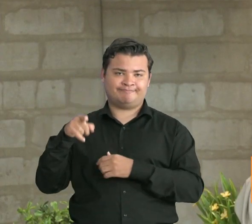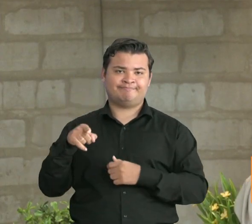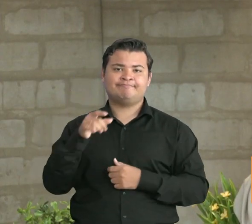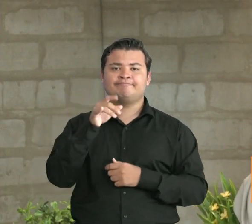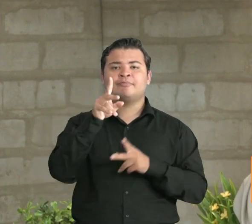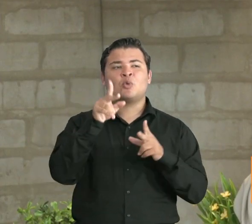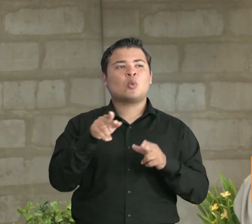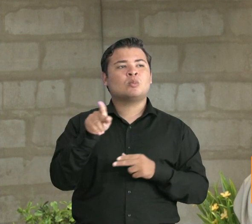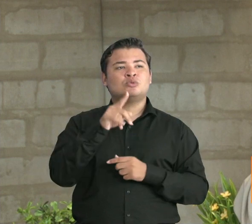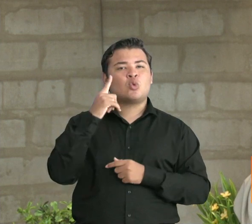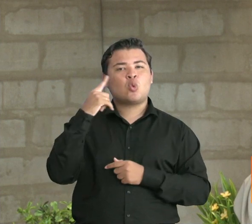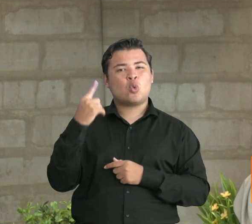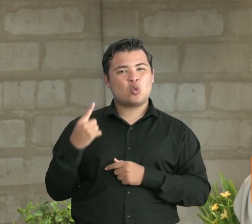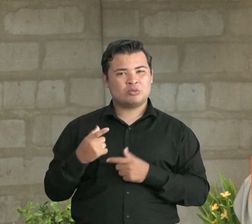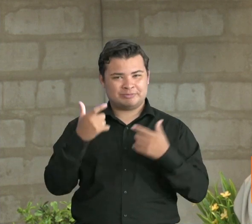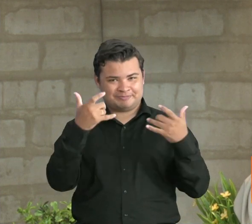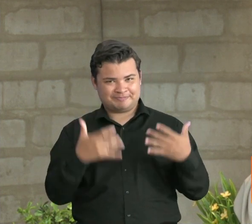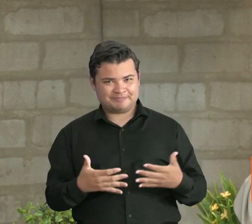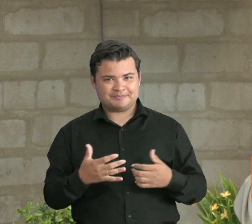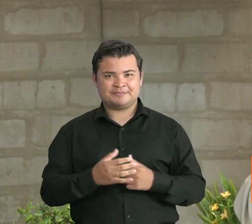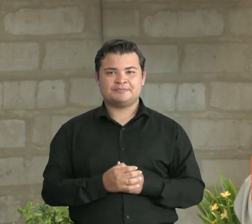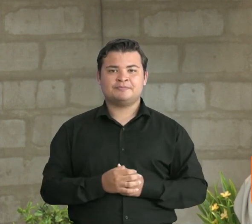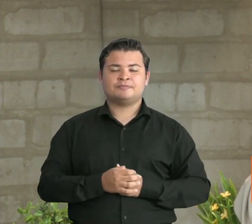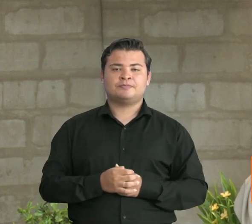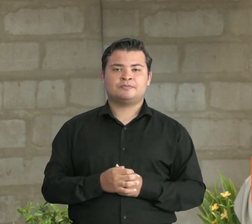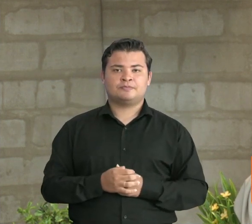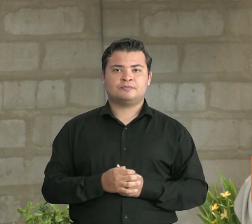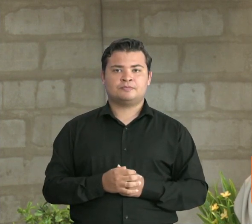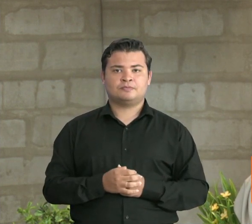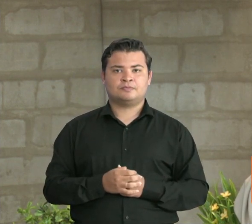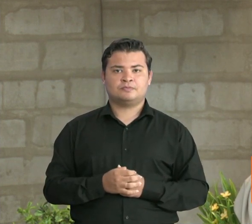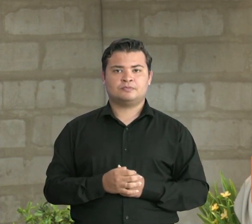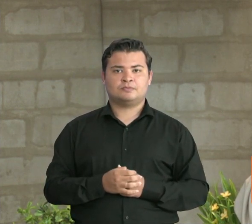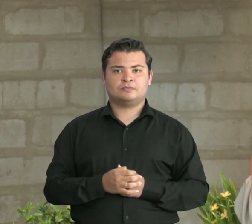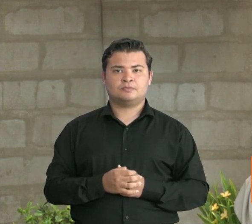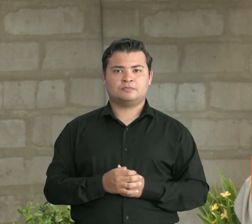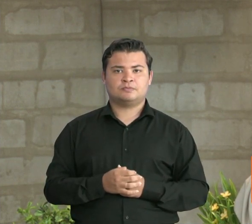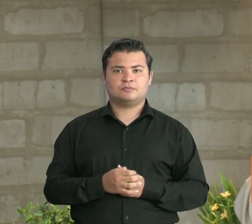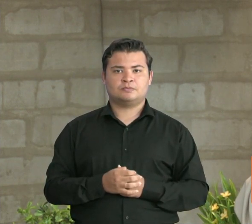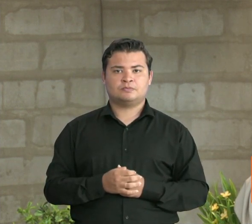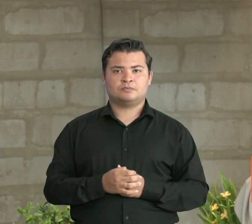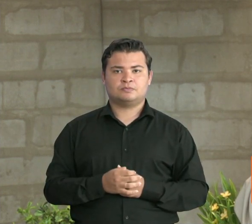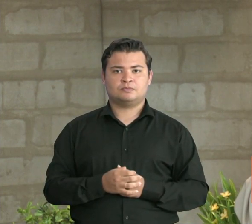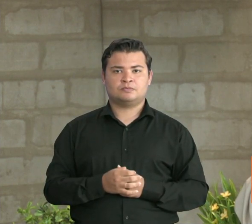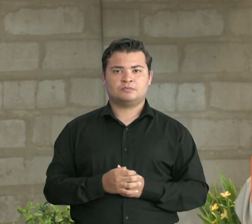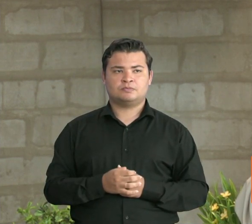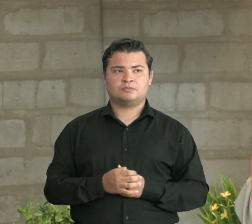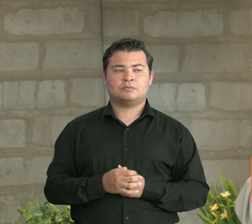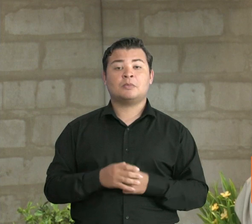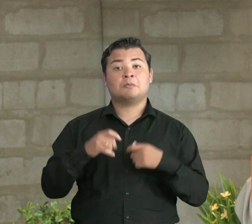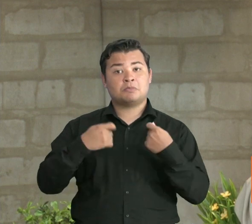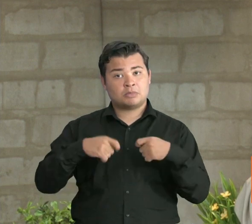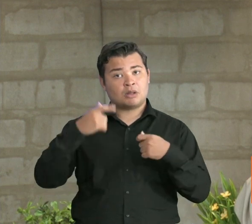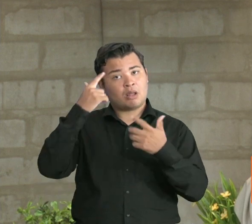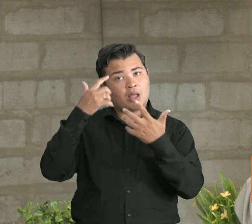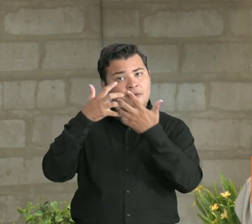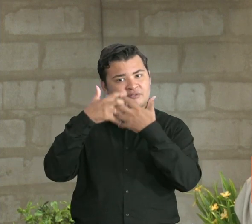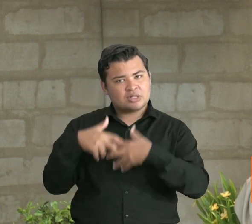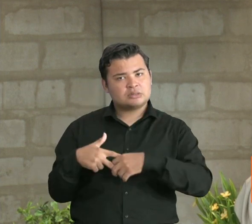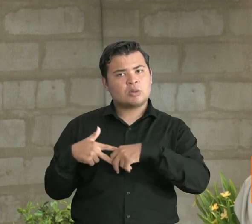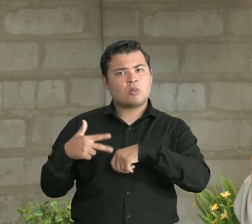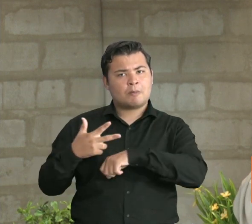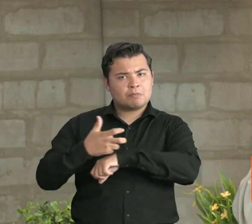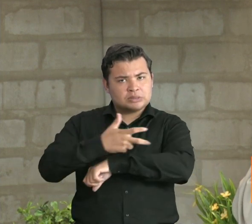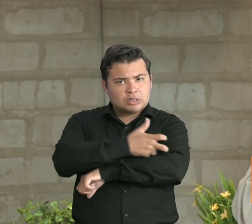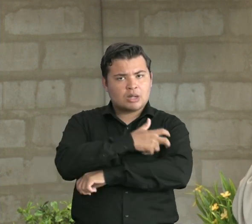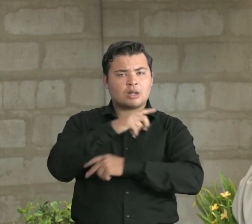dizendo, ela tem uma pauta de reflexão tanto epistêmica quanto cultural